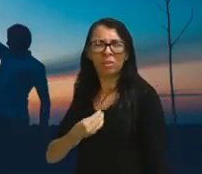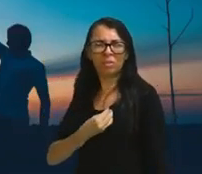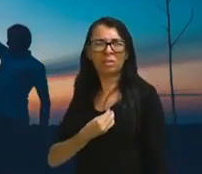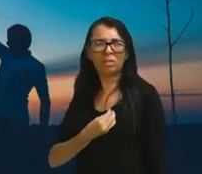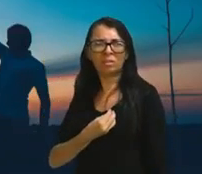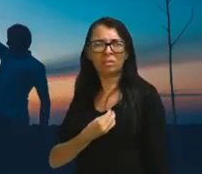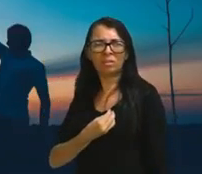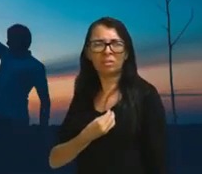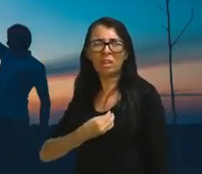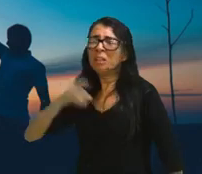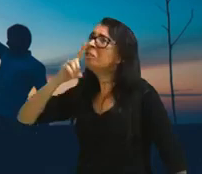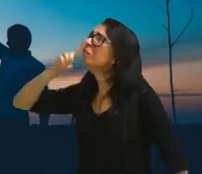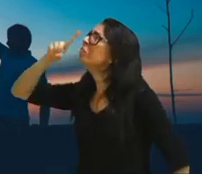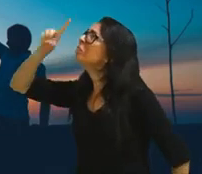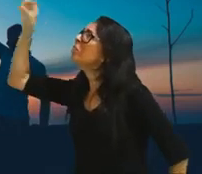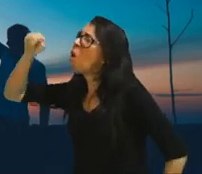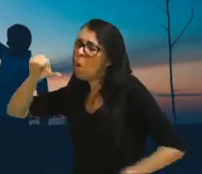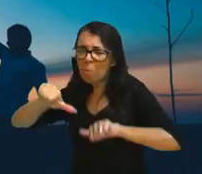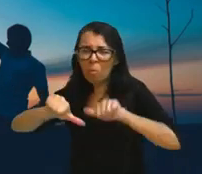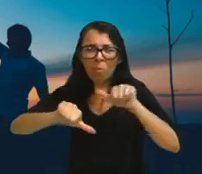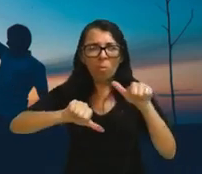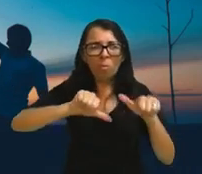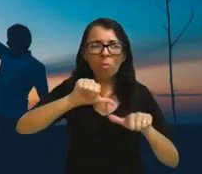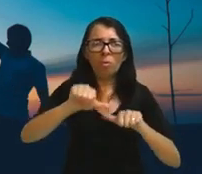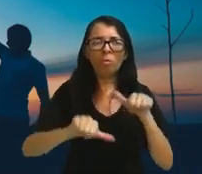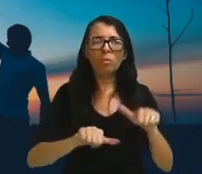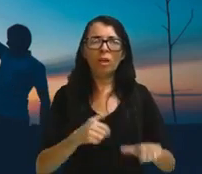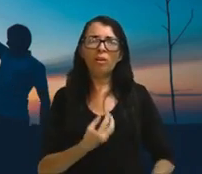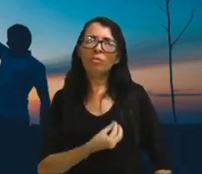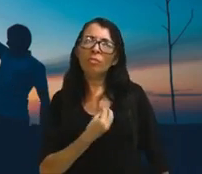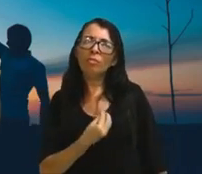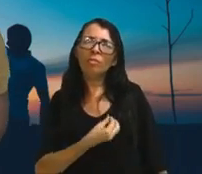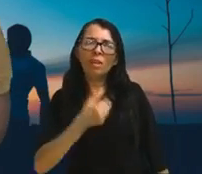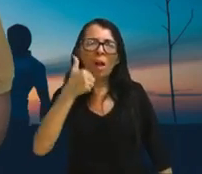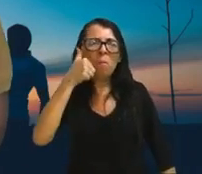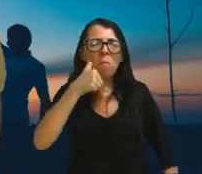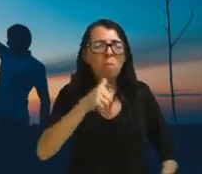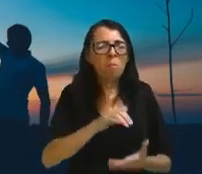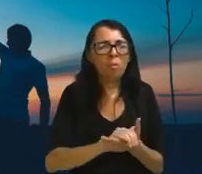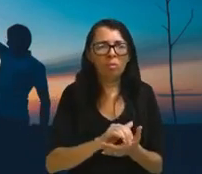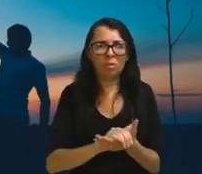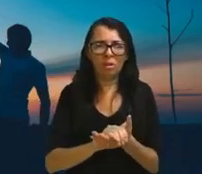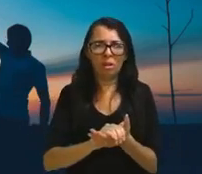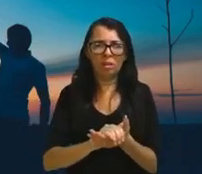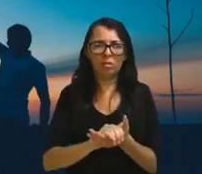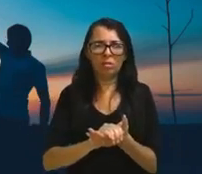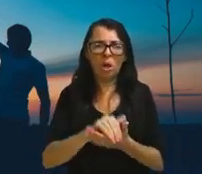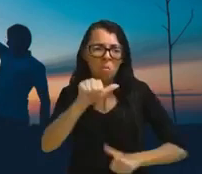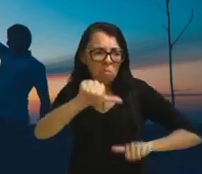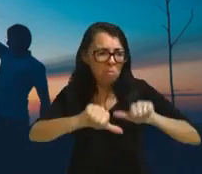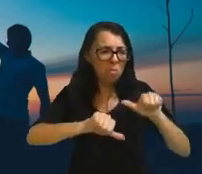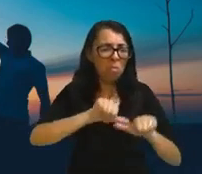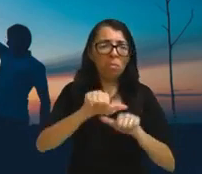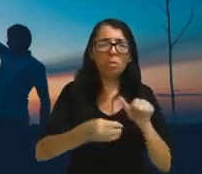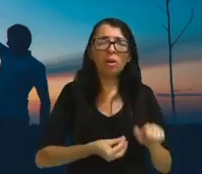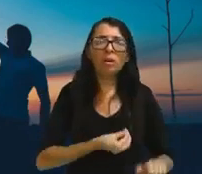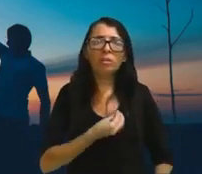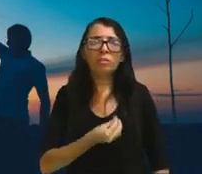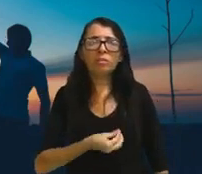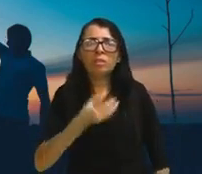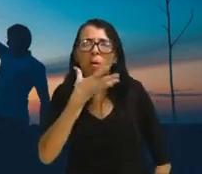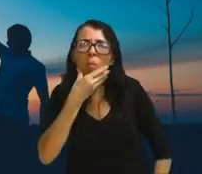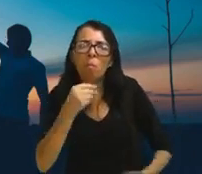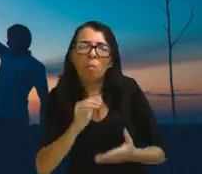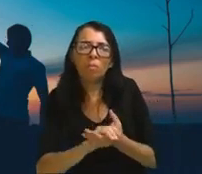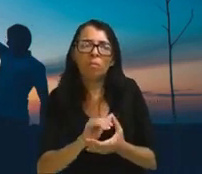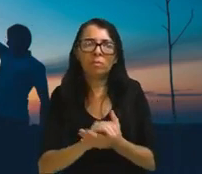vida da sua esposa, do seu esposo, algo maravilhoso. É necessário permitir que Deus seja o construtor. Porque, como diz